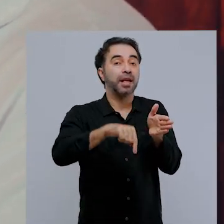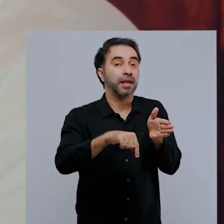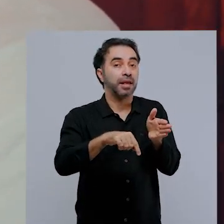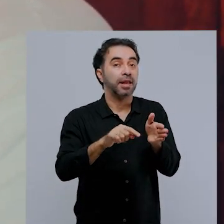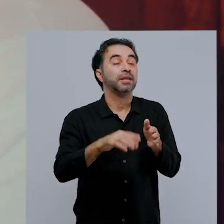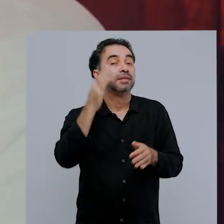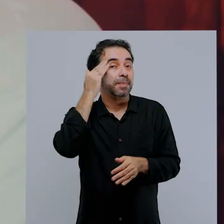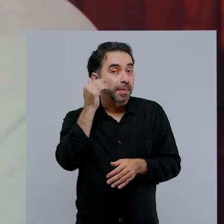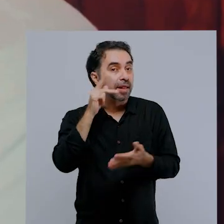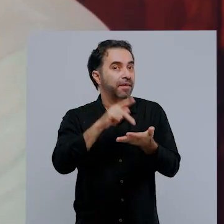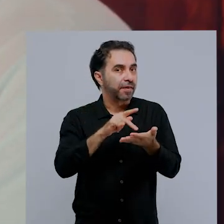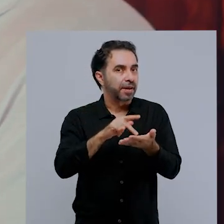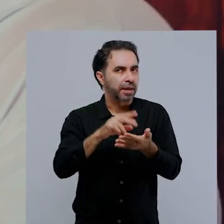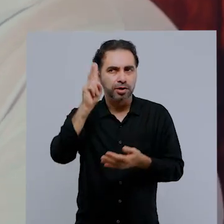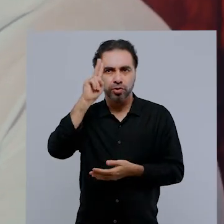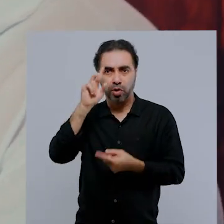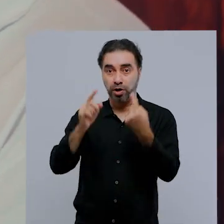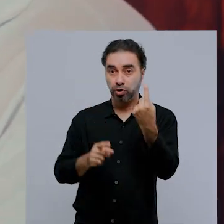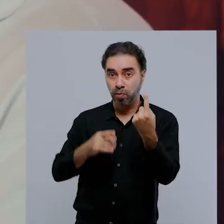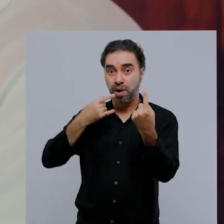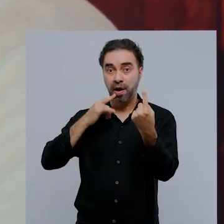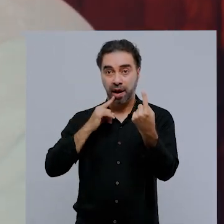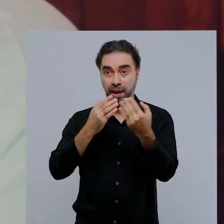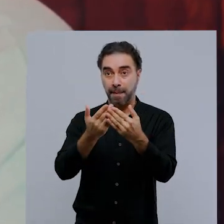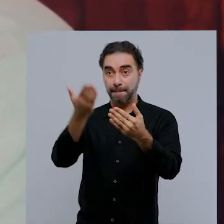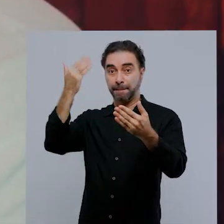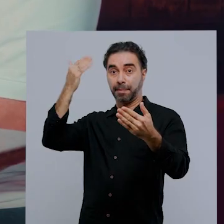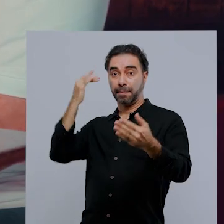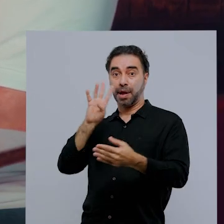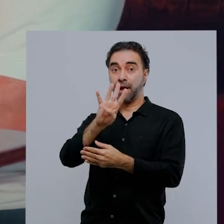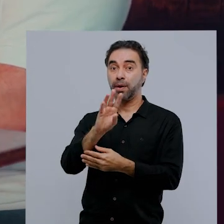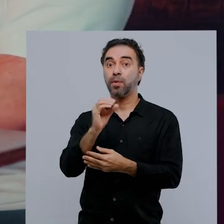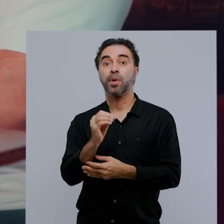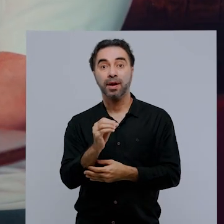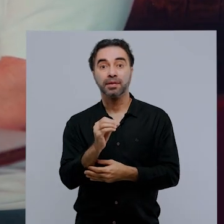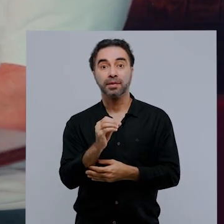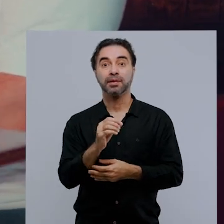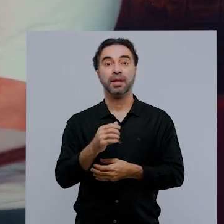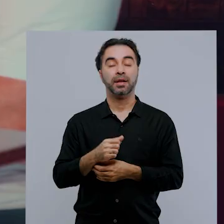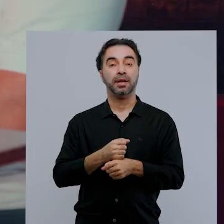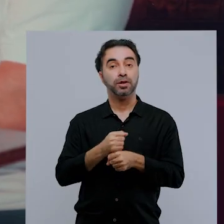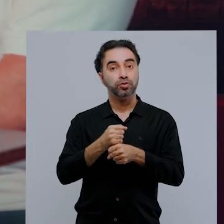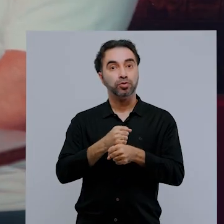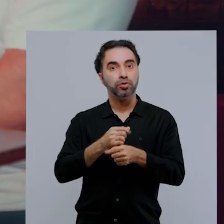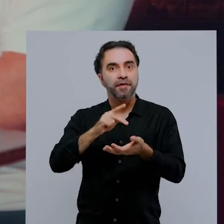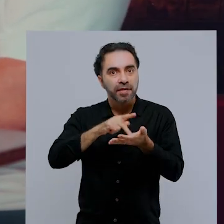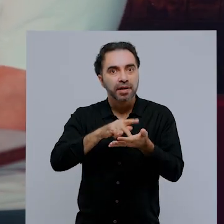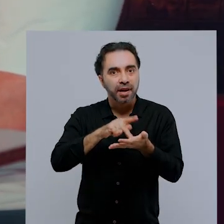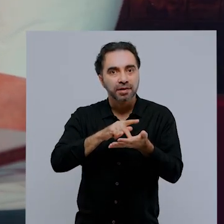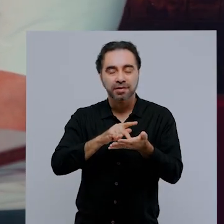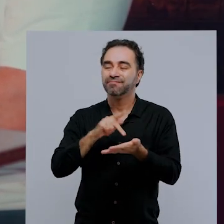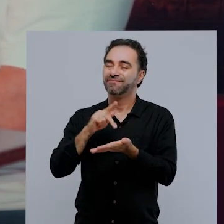se é verdade uma história de uma cachaça que o museu tem há mais de 40 anos. É verdade. Uau!